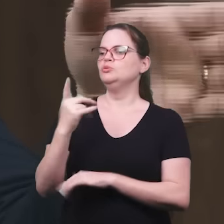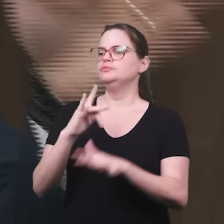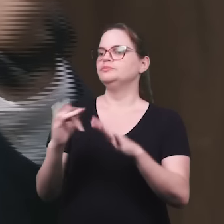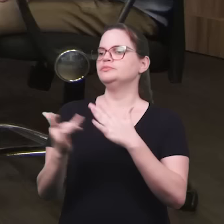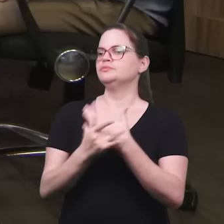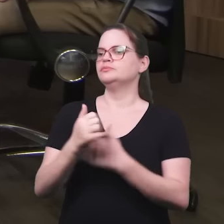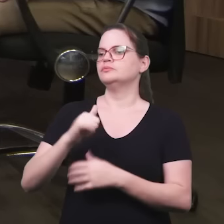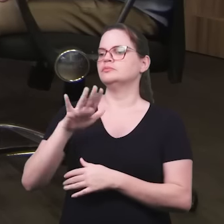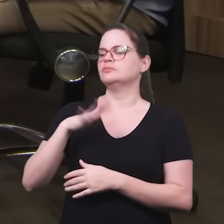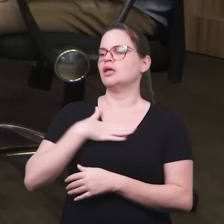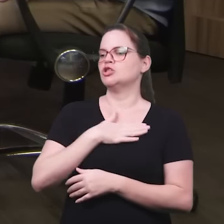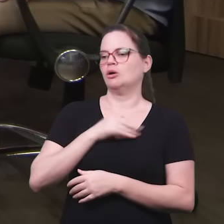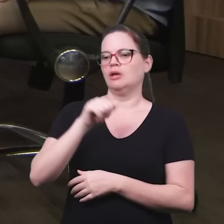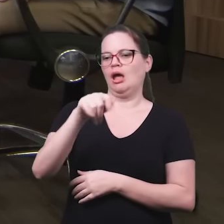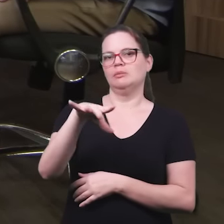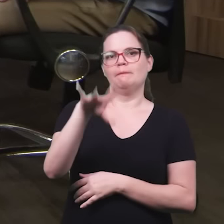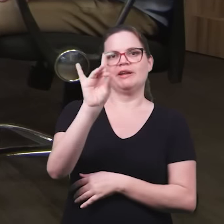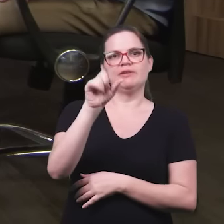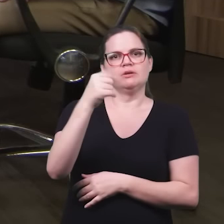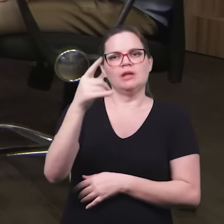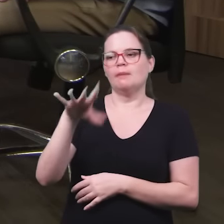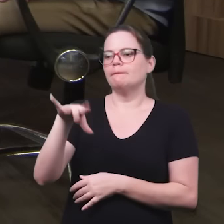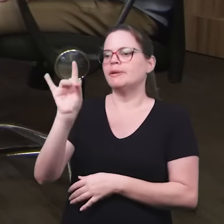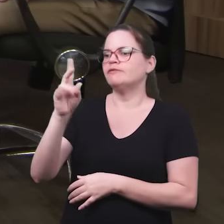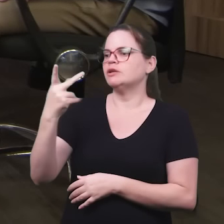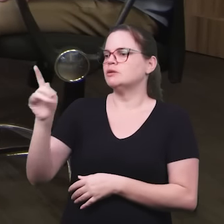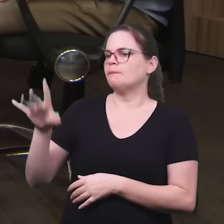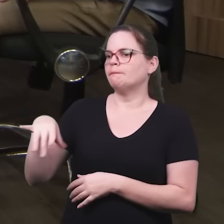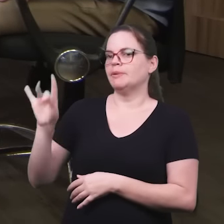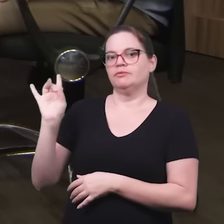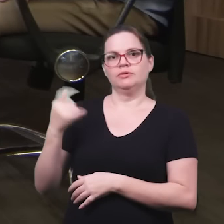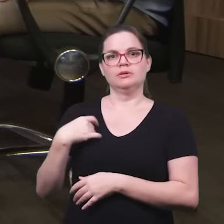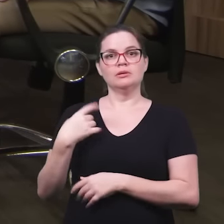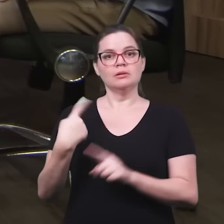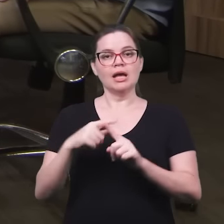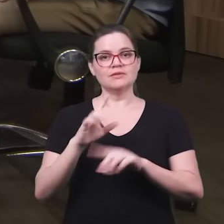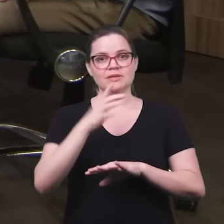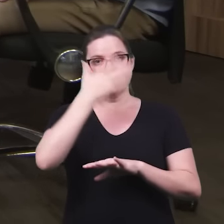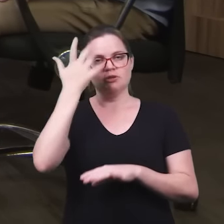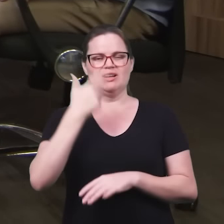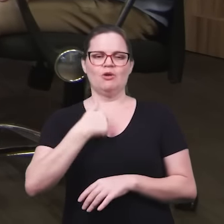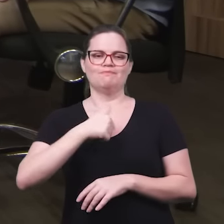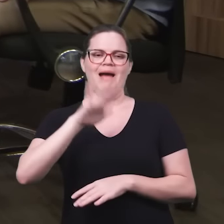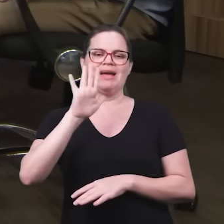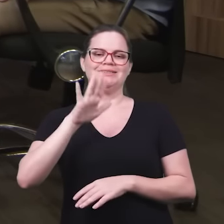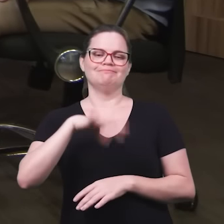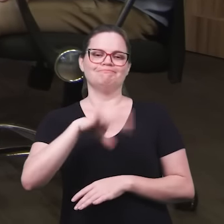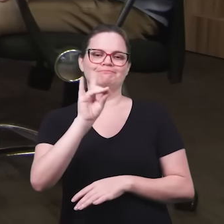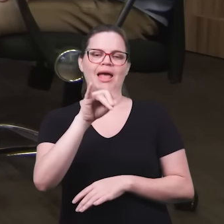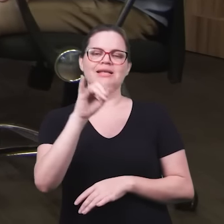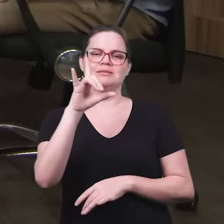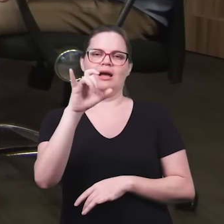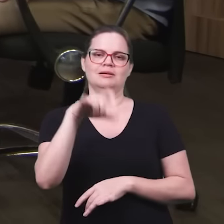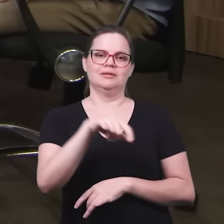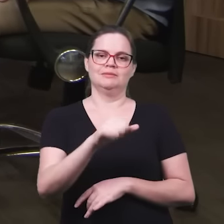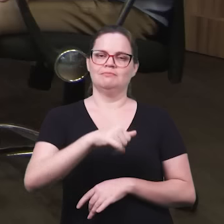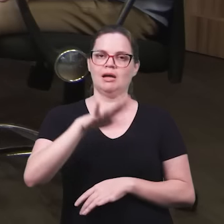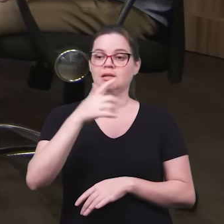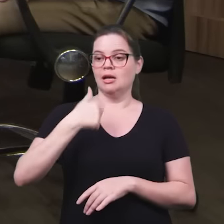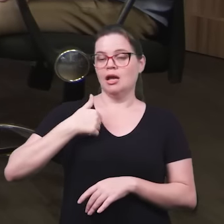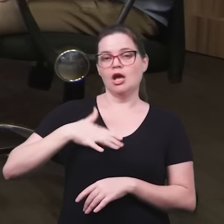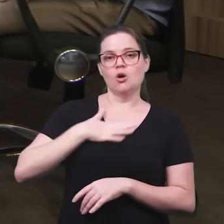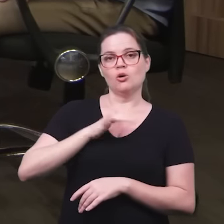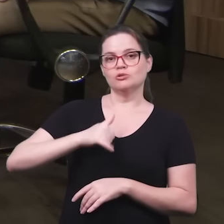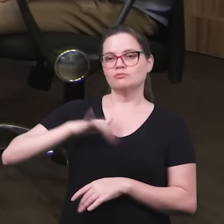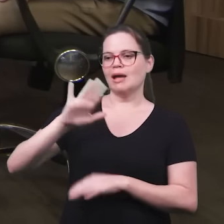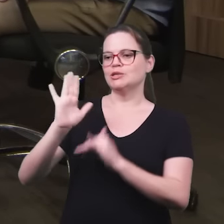falar outra, ela vai falar outra, falar outra. E a gente já usa esse termo, eu sou de YouTube. Uhum. Que é aquela pessoa que gosta de ver mais o YouTube